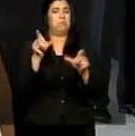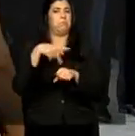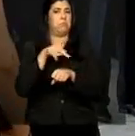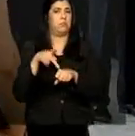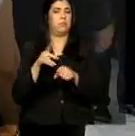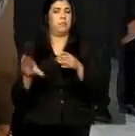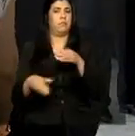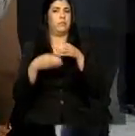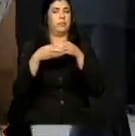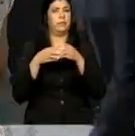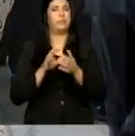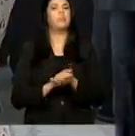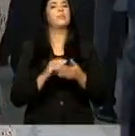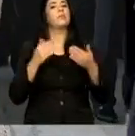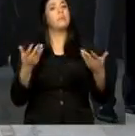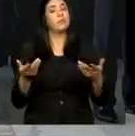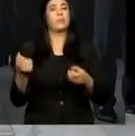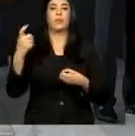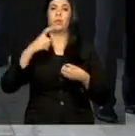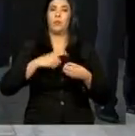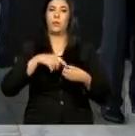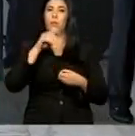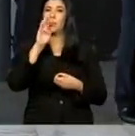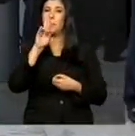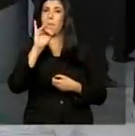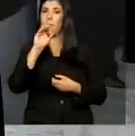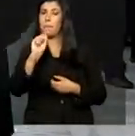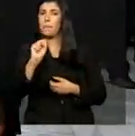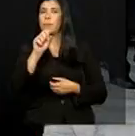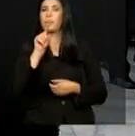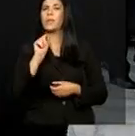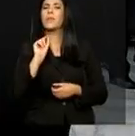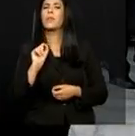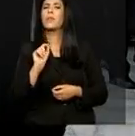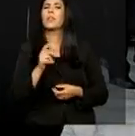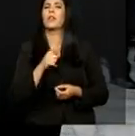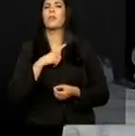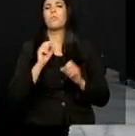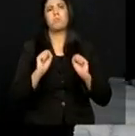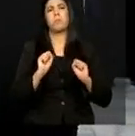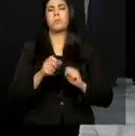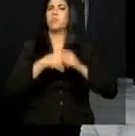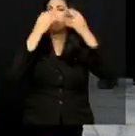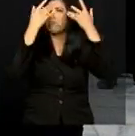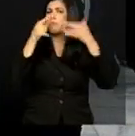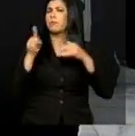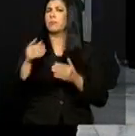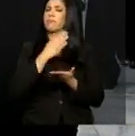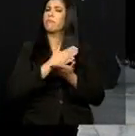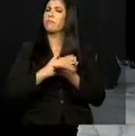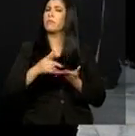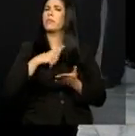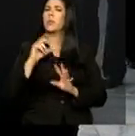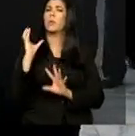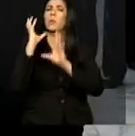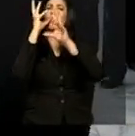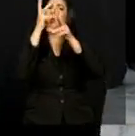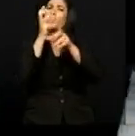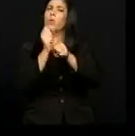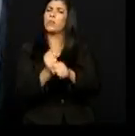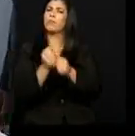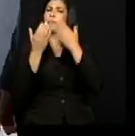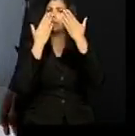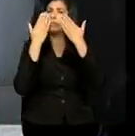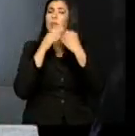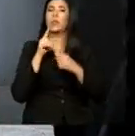Bom, retornando ao BRICS. Isso. Fazendo um retorno ao BRICS, nós podemos dizer que essa iniciativa tem uma história bastante peculiar,